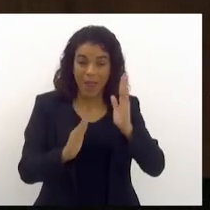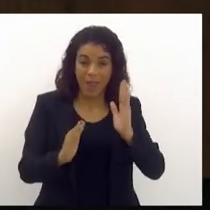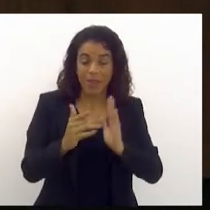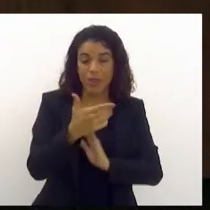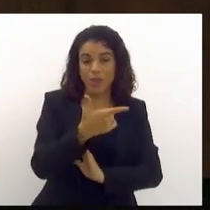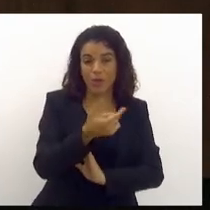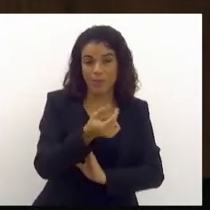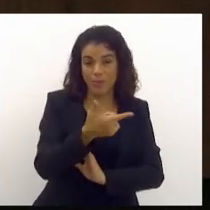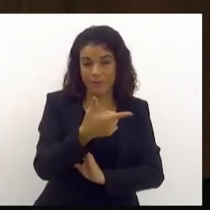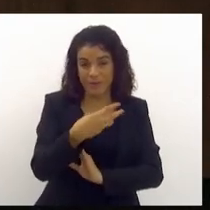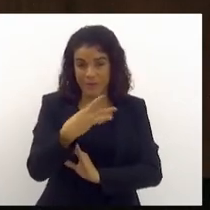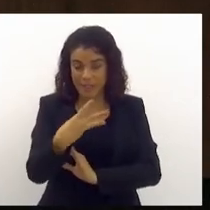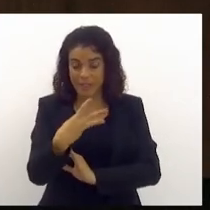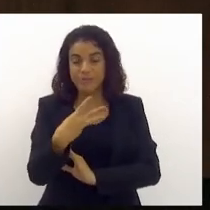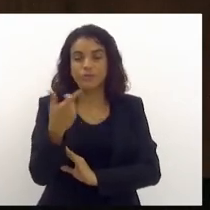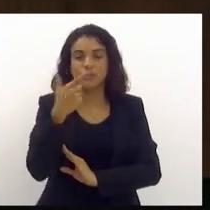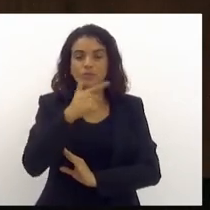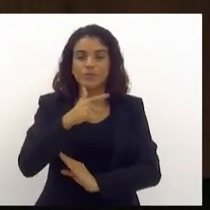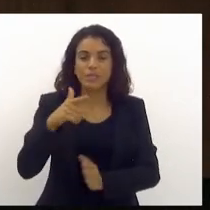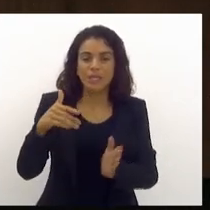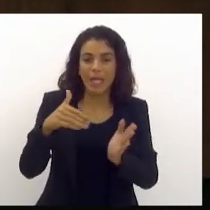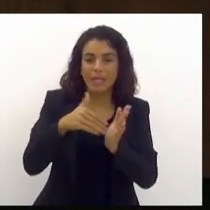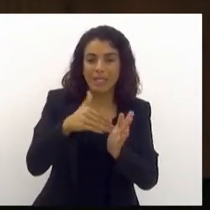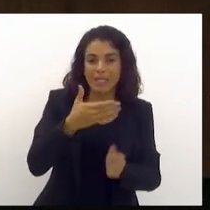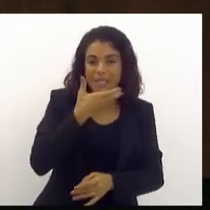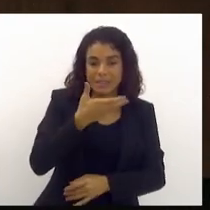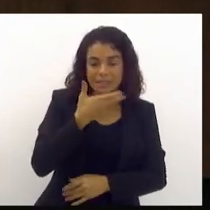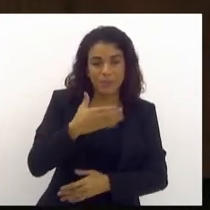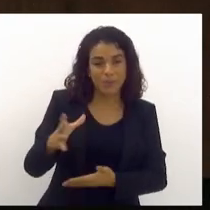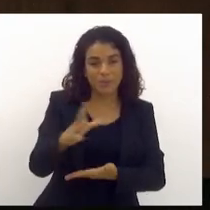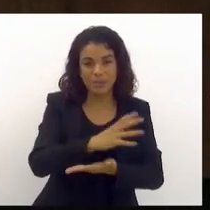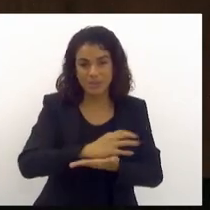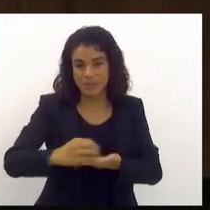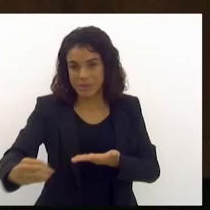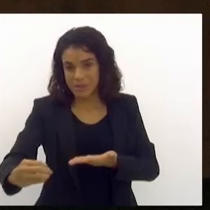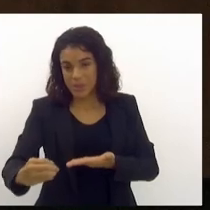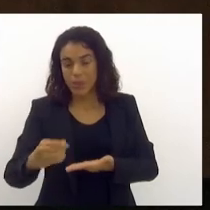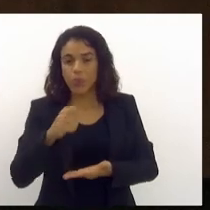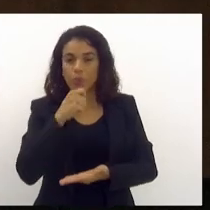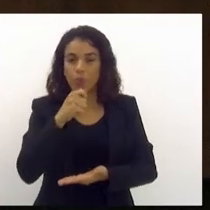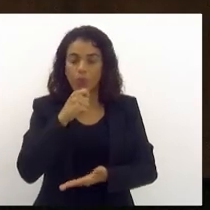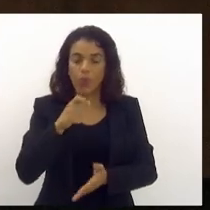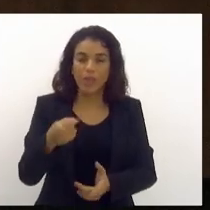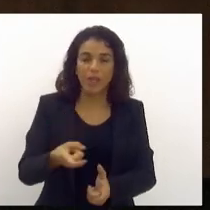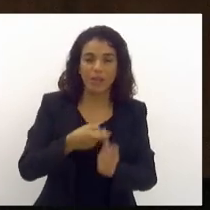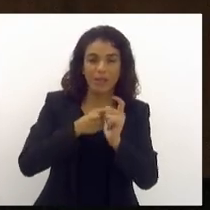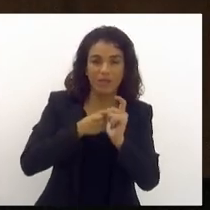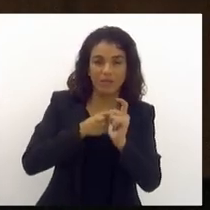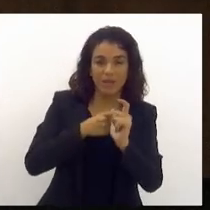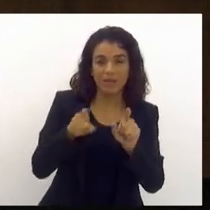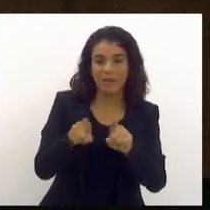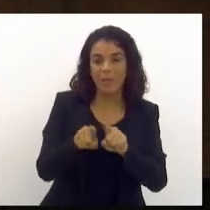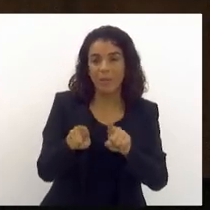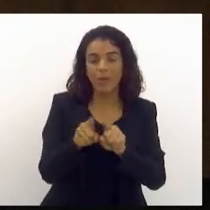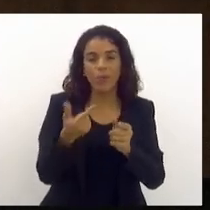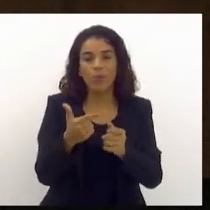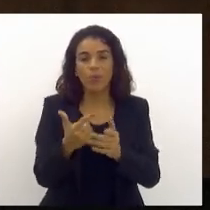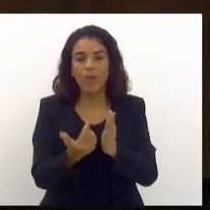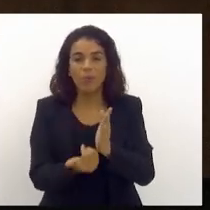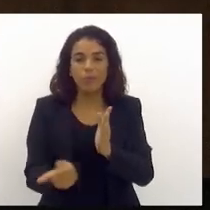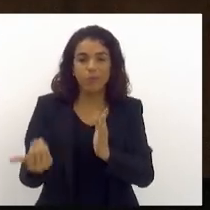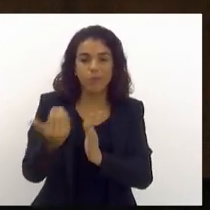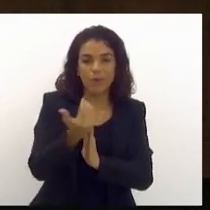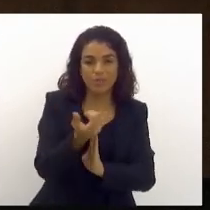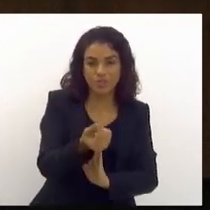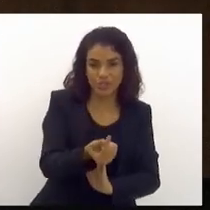2023, chegar no final do ano zerado, não haver déficit nem superávit. E se isso